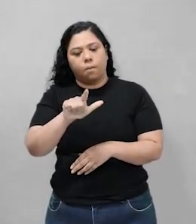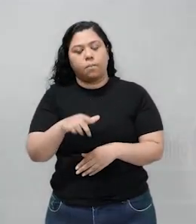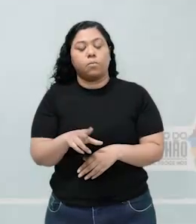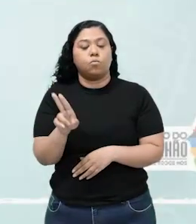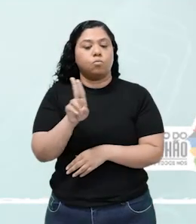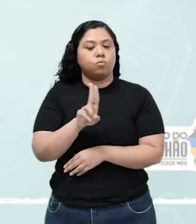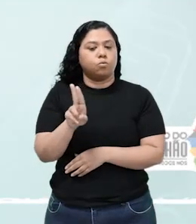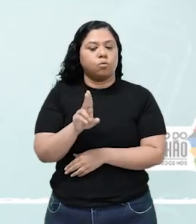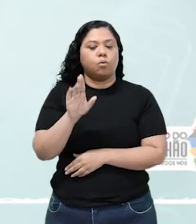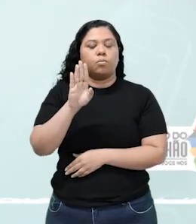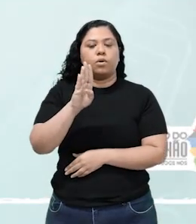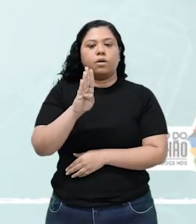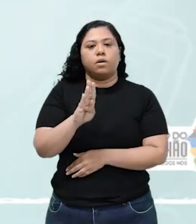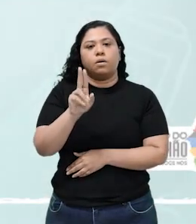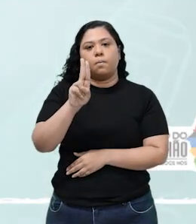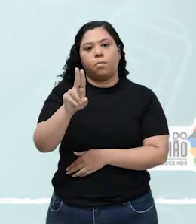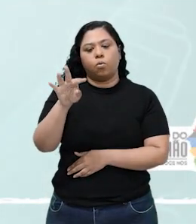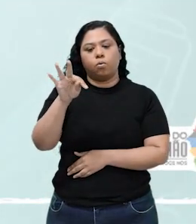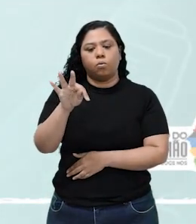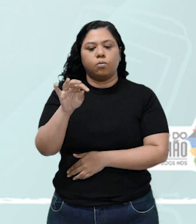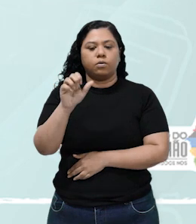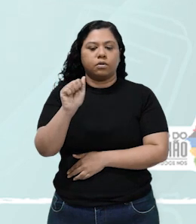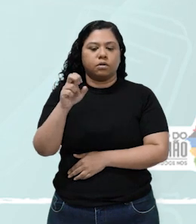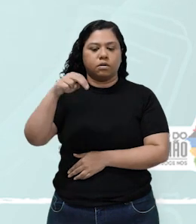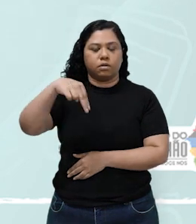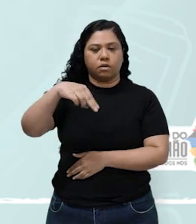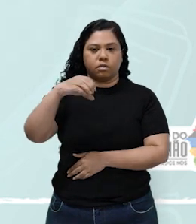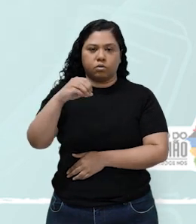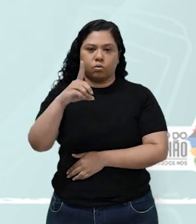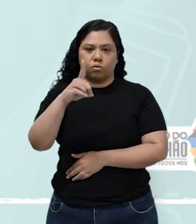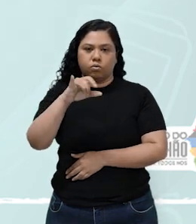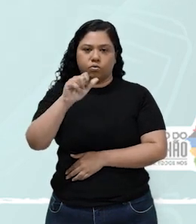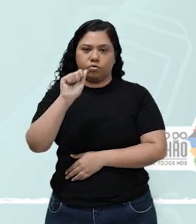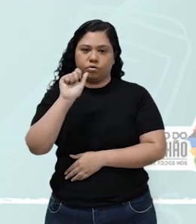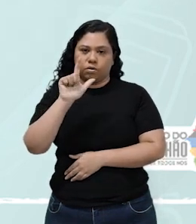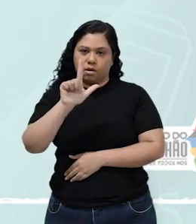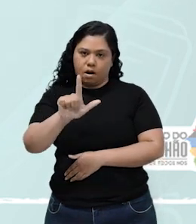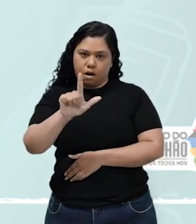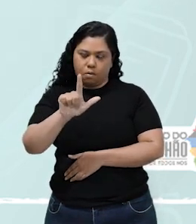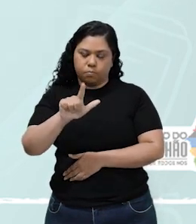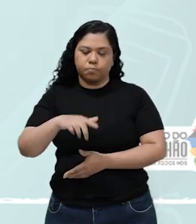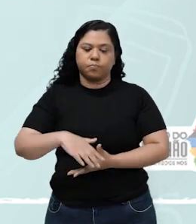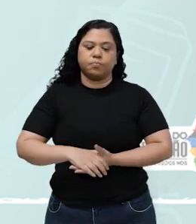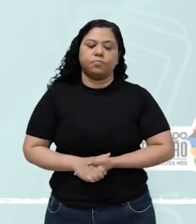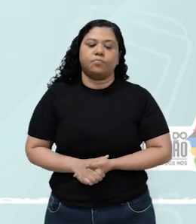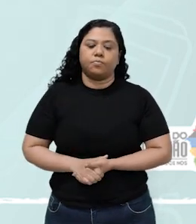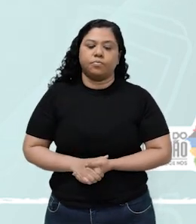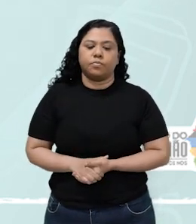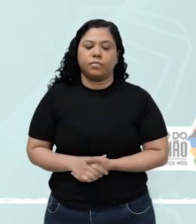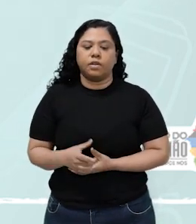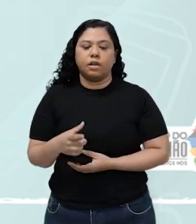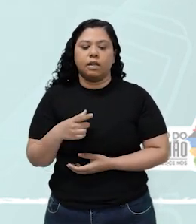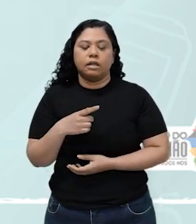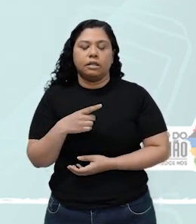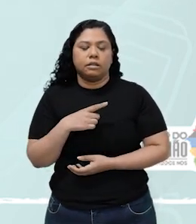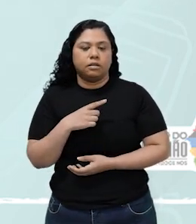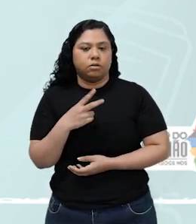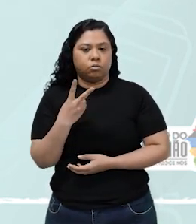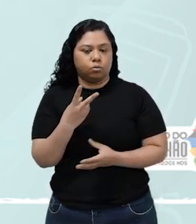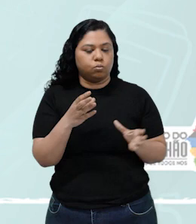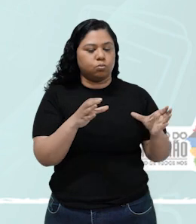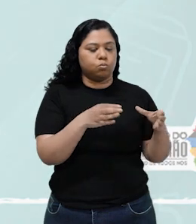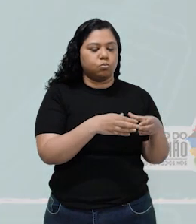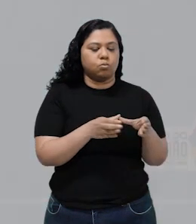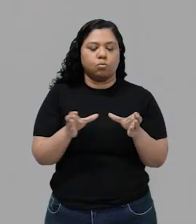Butano-dial. Então, butano-dial é um aldeído de 4 carbonos, but, com 2 grupos